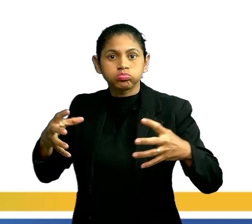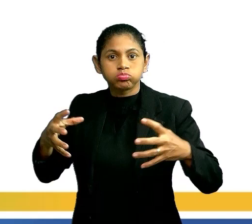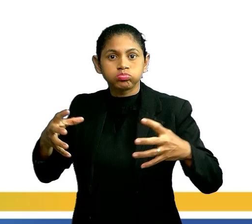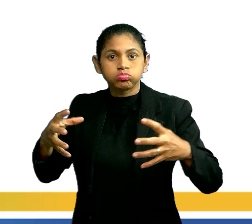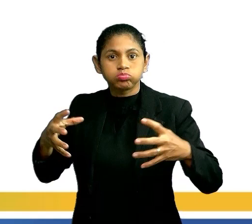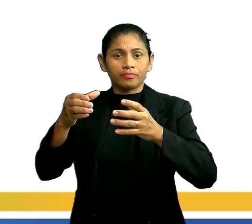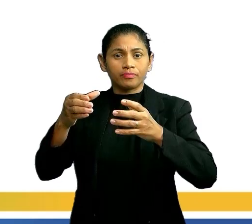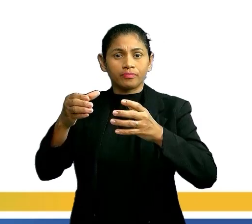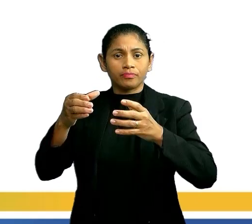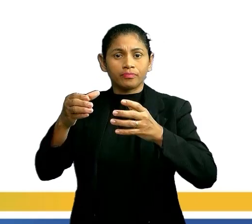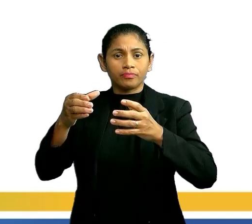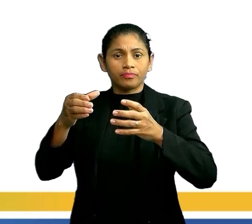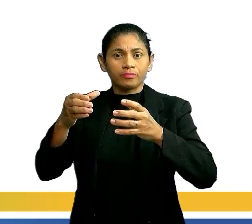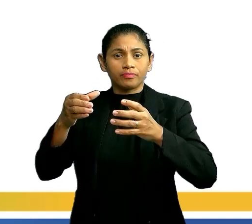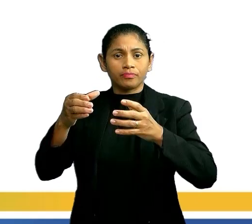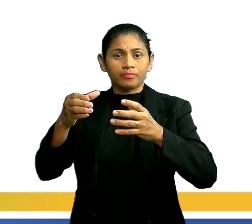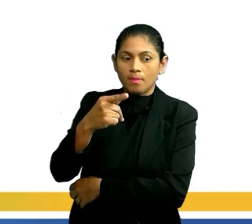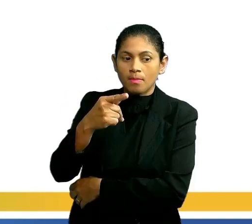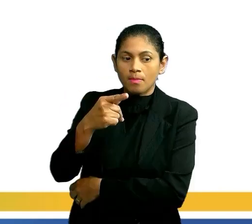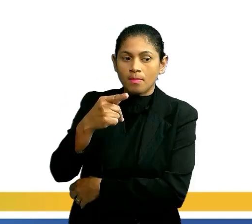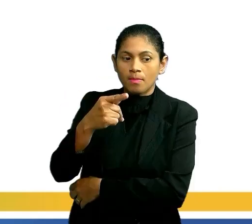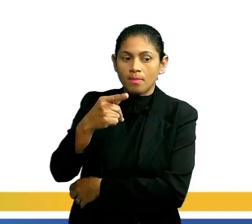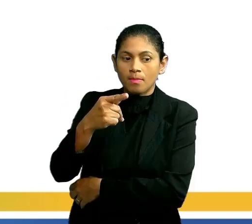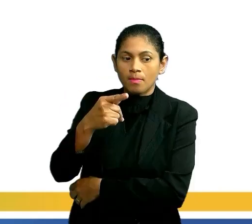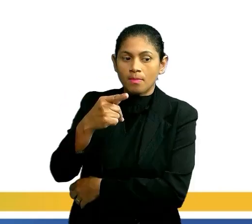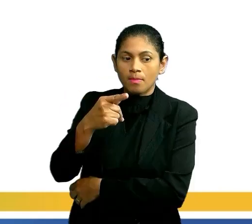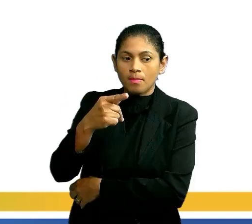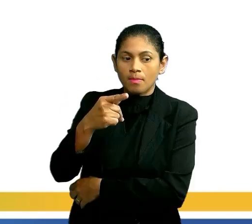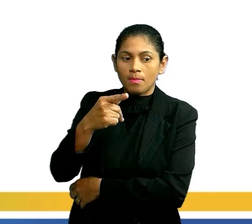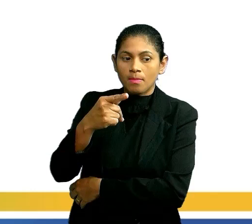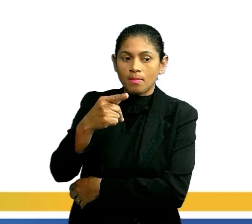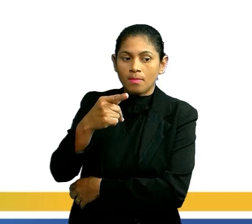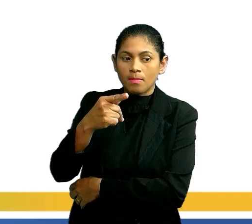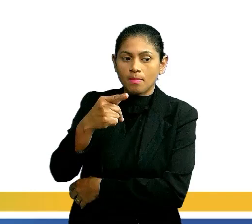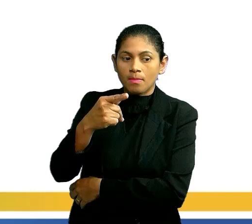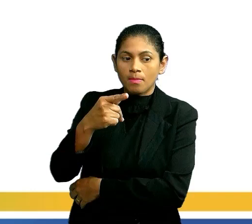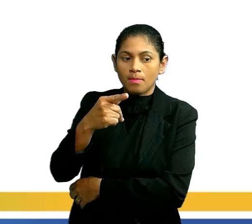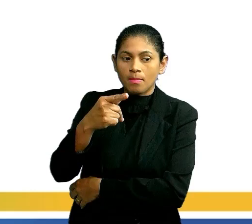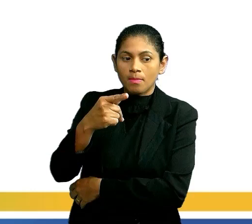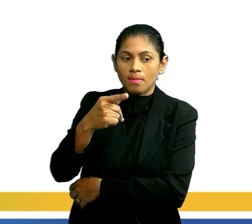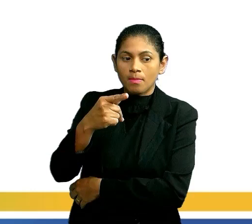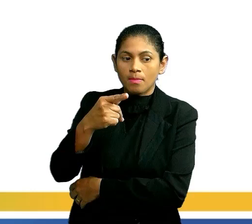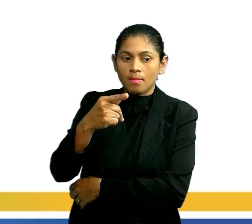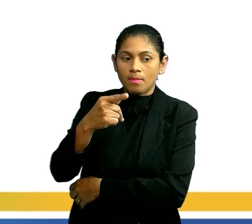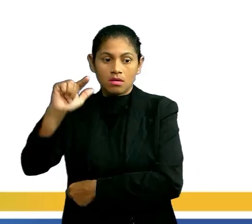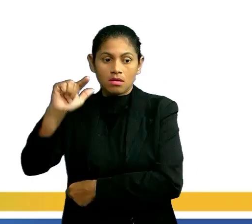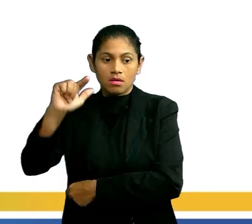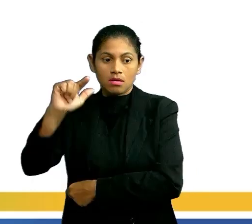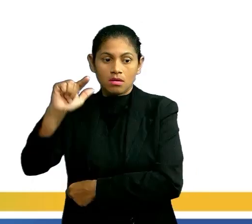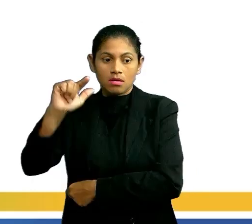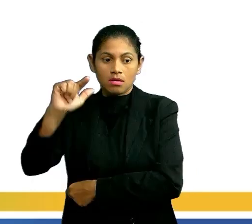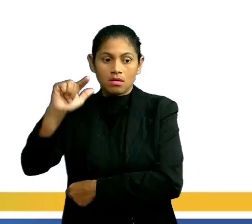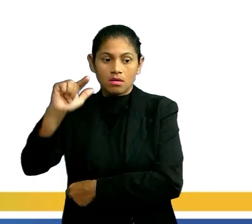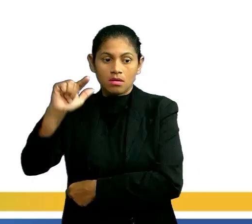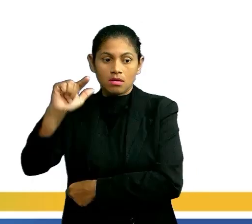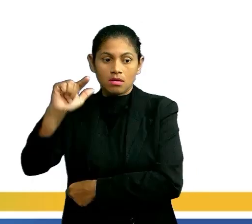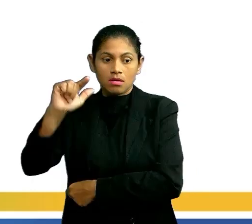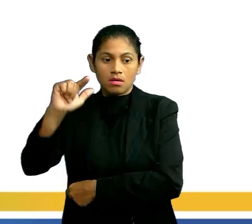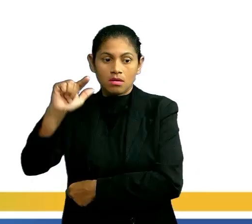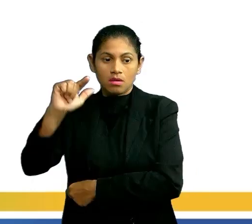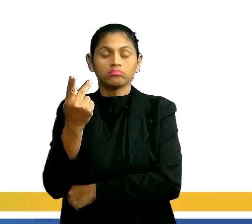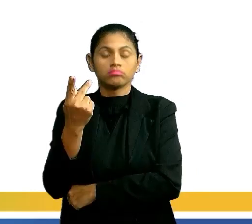vezes r ao quadrado vezes a altura. Π vezes r ao quadrado é a área da base e h é a altura